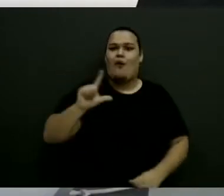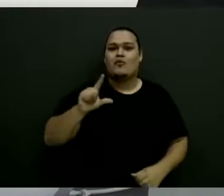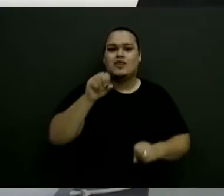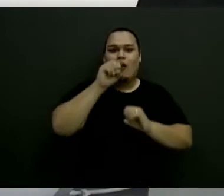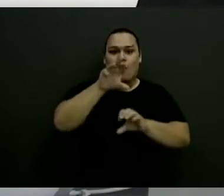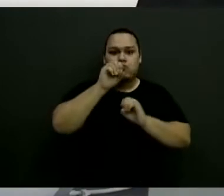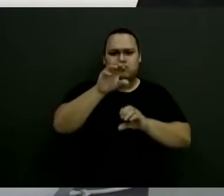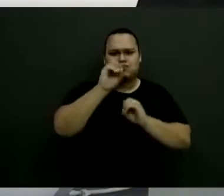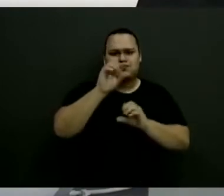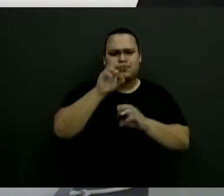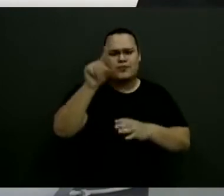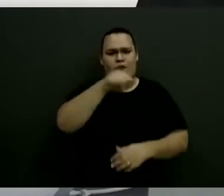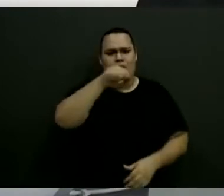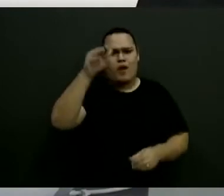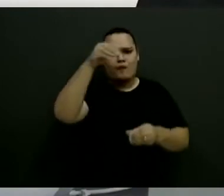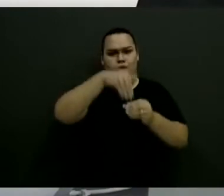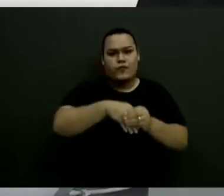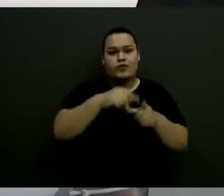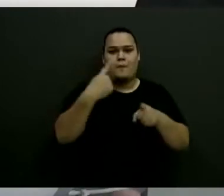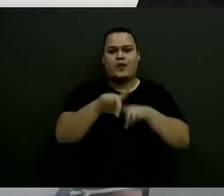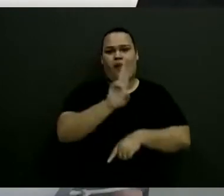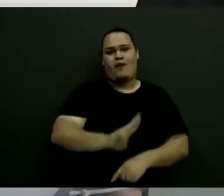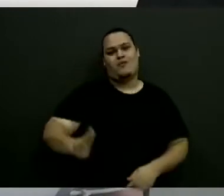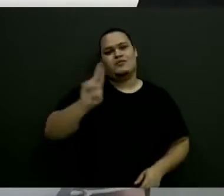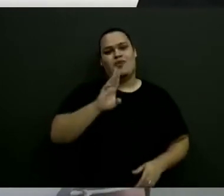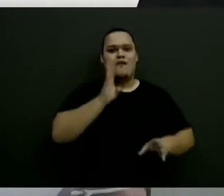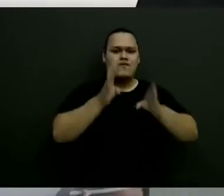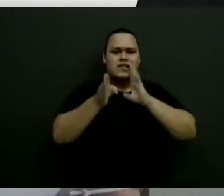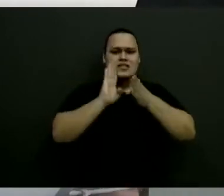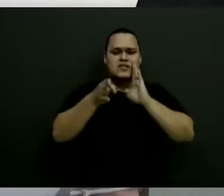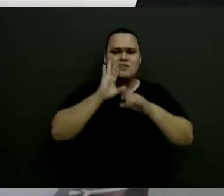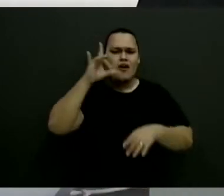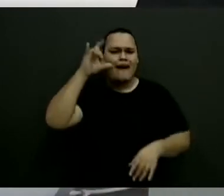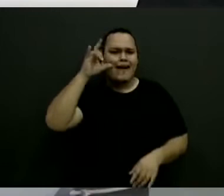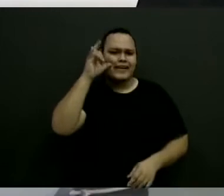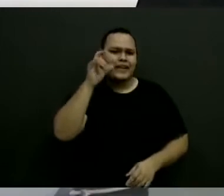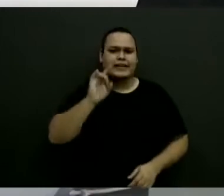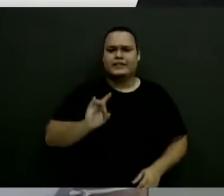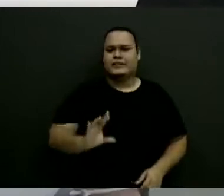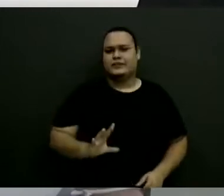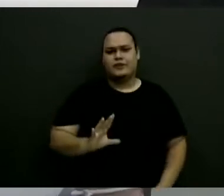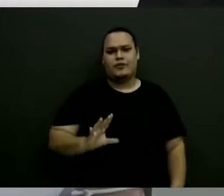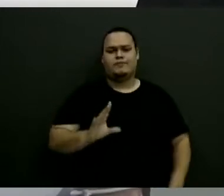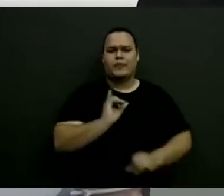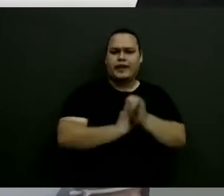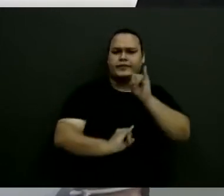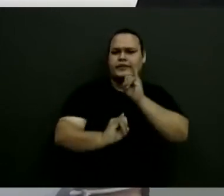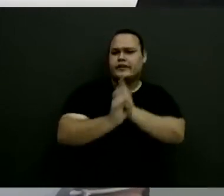muito grande. E nós vamos, e nós precisamos buscar cada vez mais essa